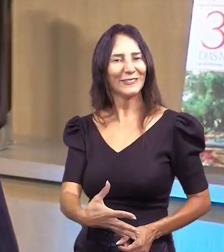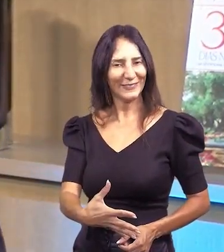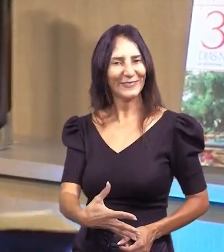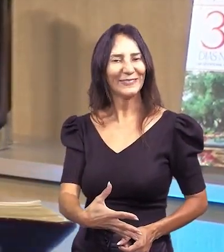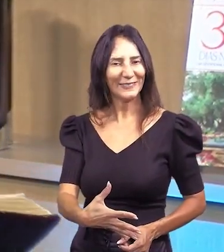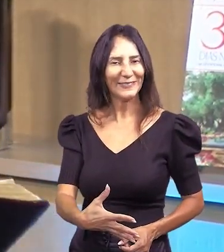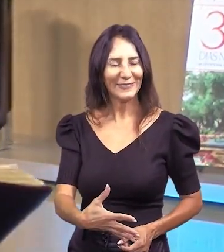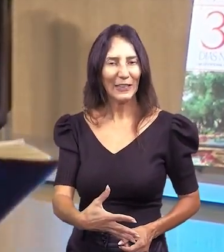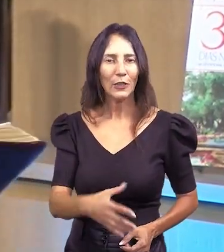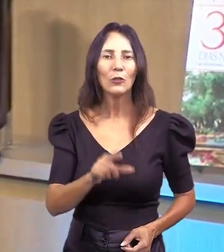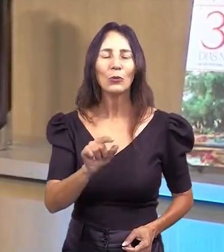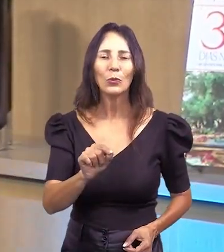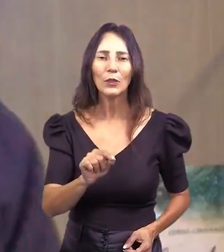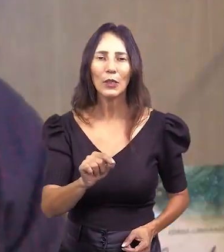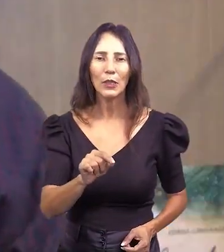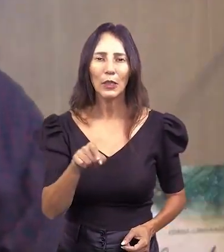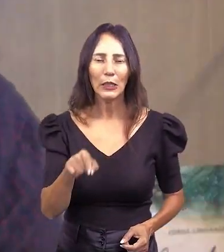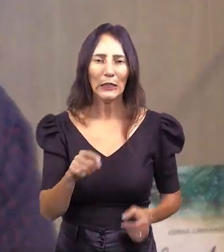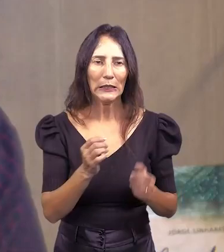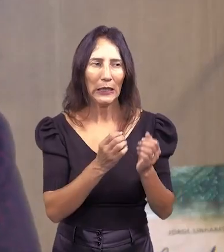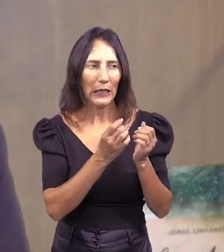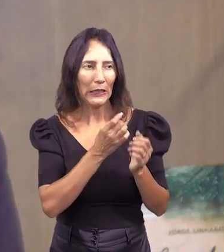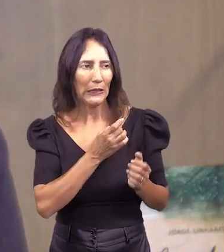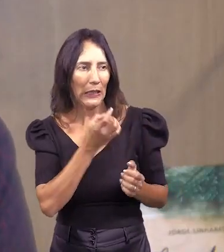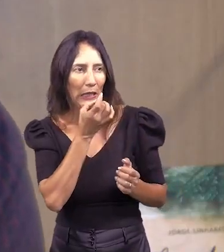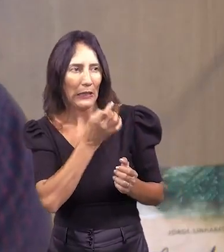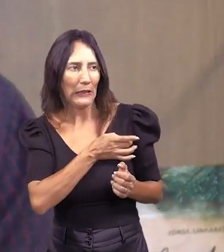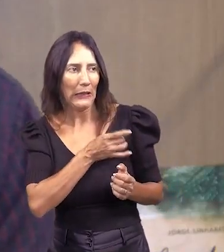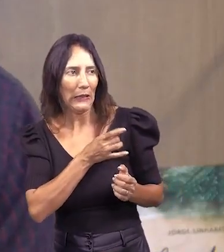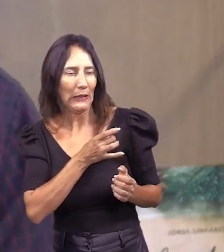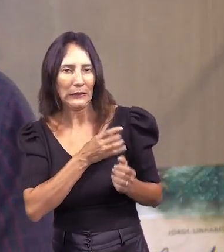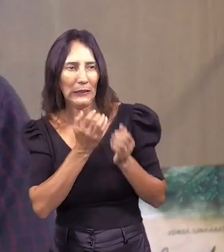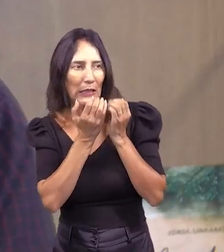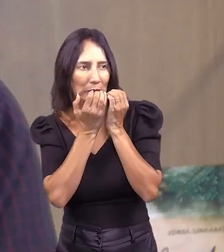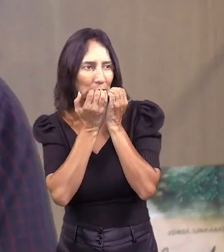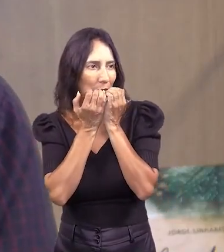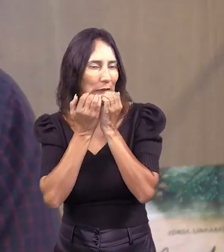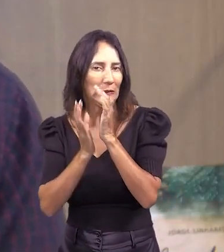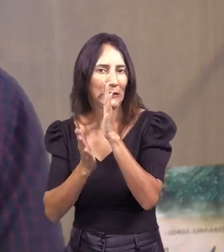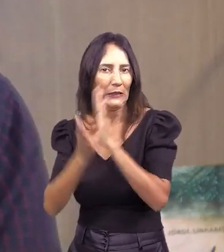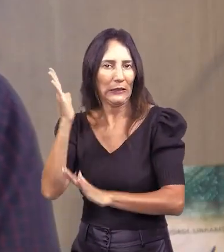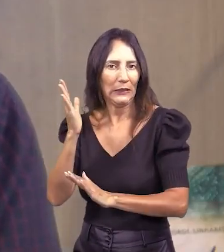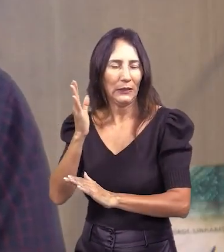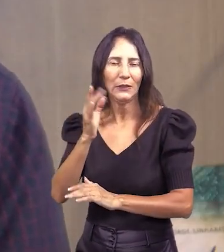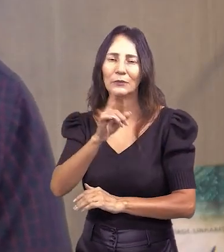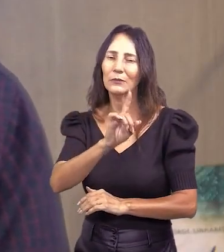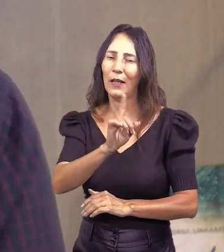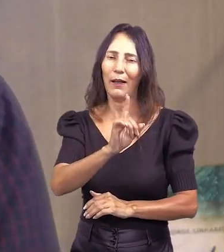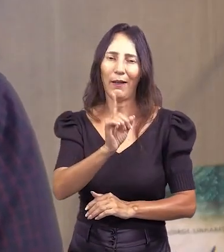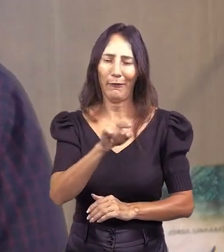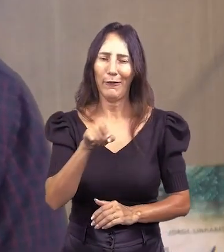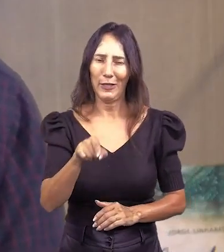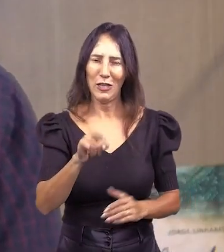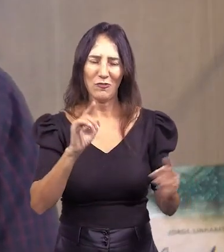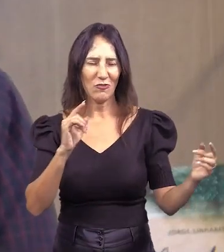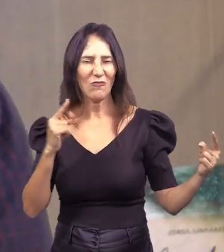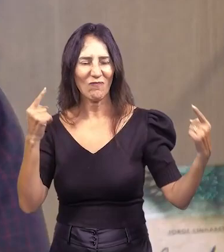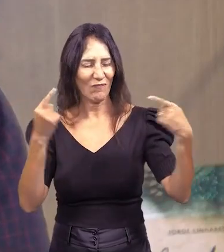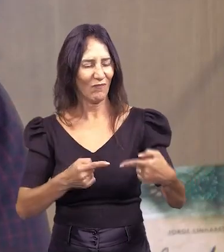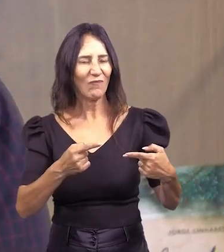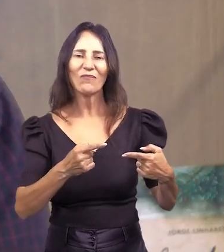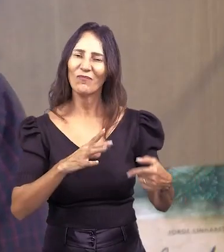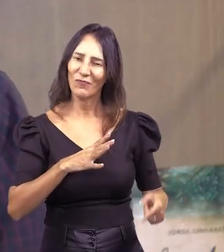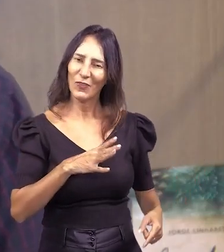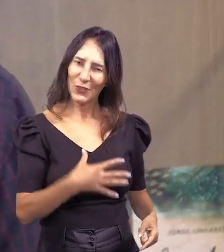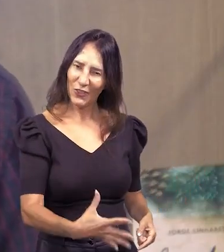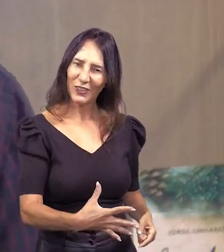valente. Valente. Quer dizer, não afina. Enfrenta os problemas. Enfrenta as adversidades.